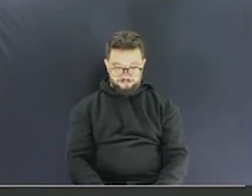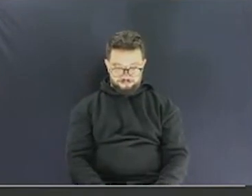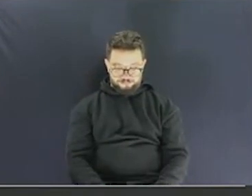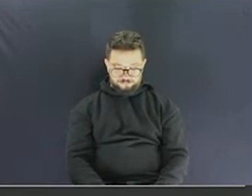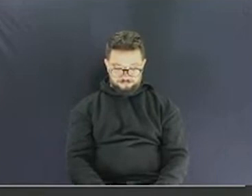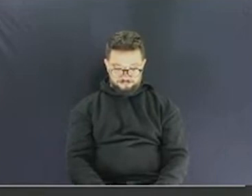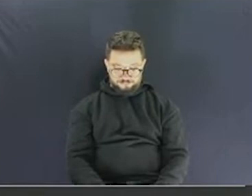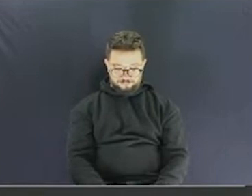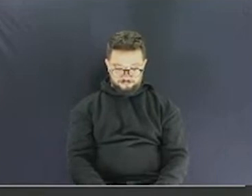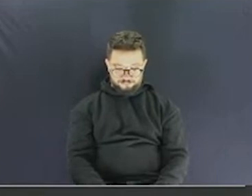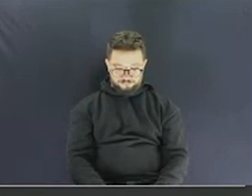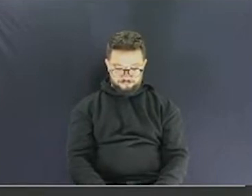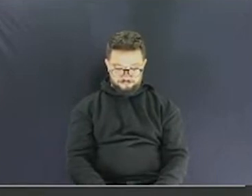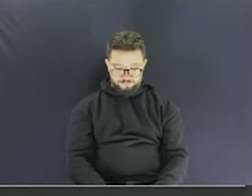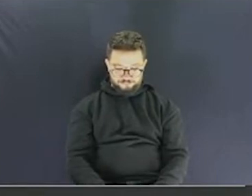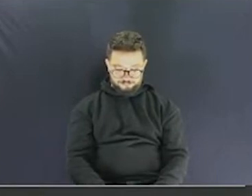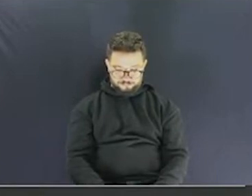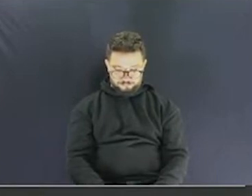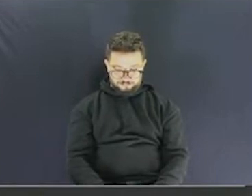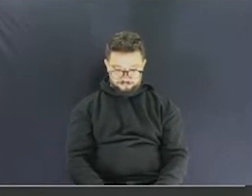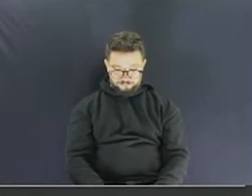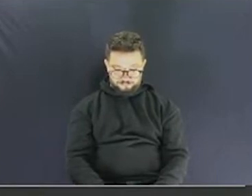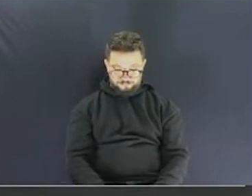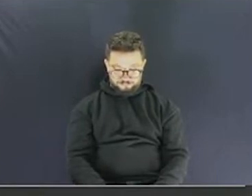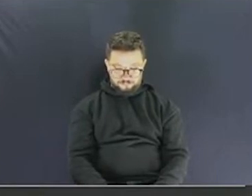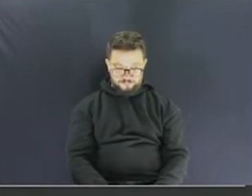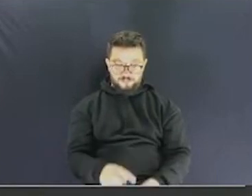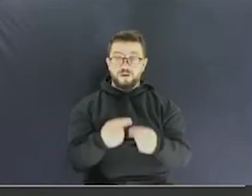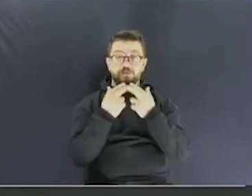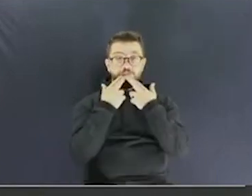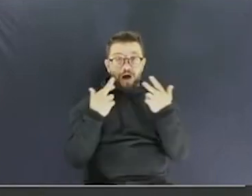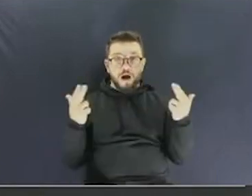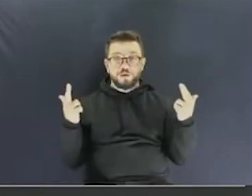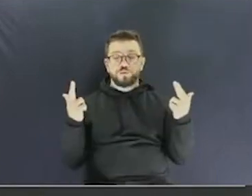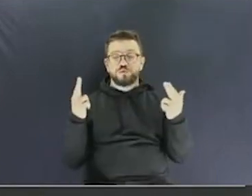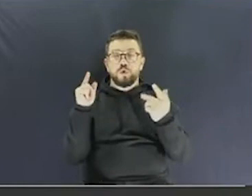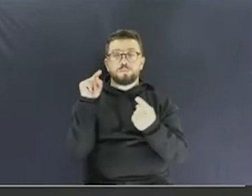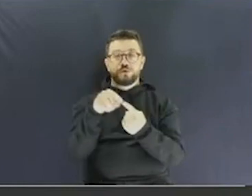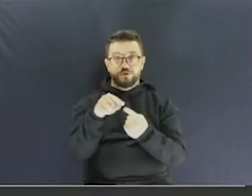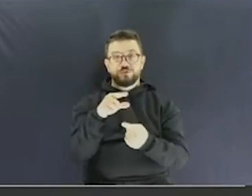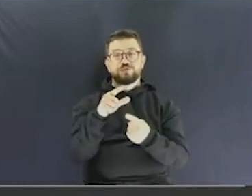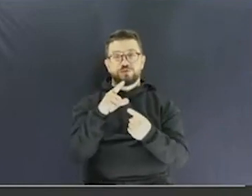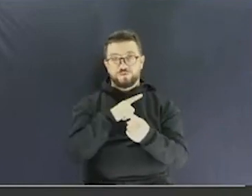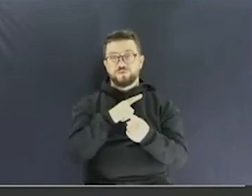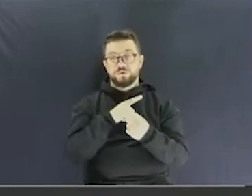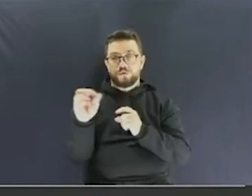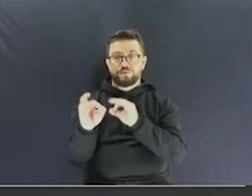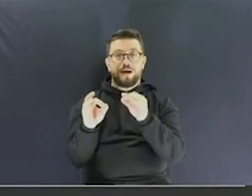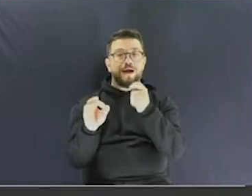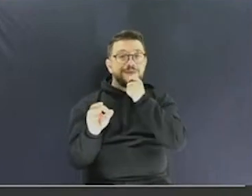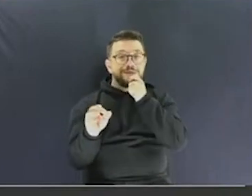60% delas atendidas, entregues conforme previsto, e a gente tem outros 40% ainda não